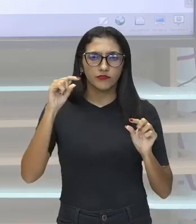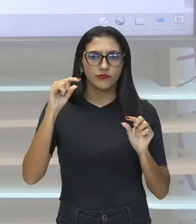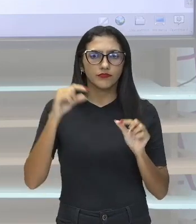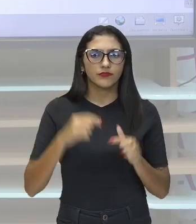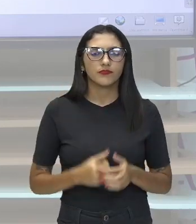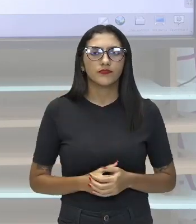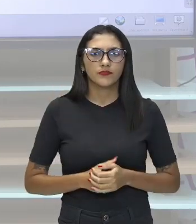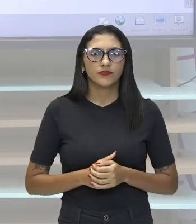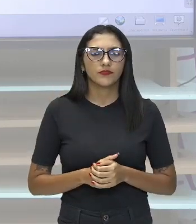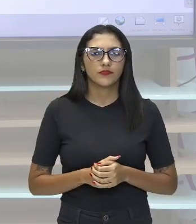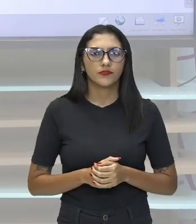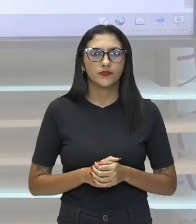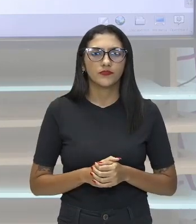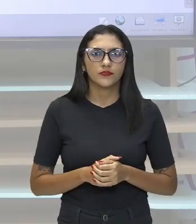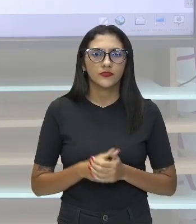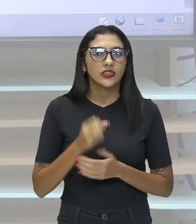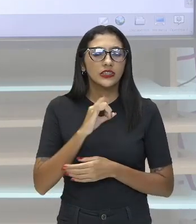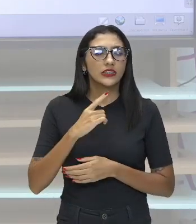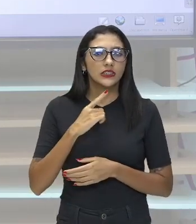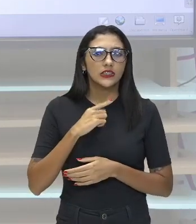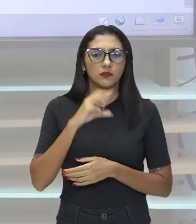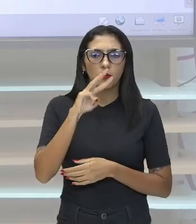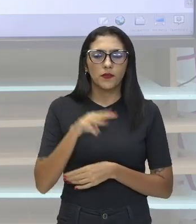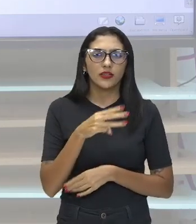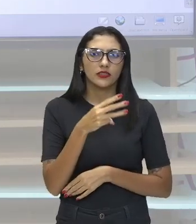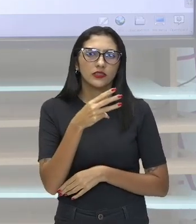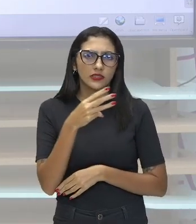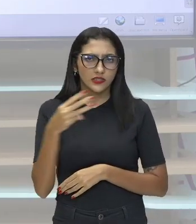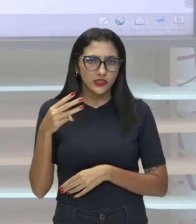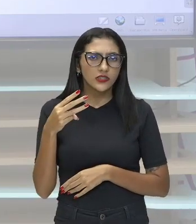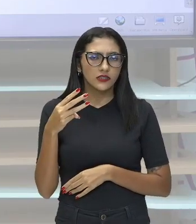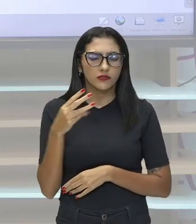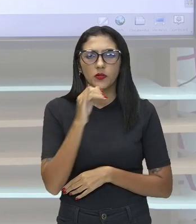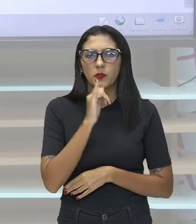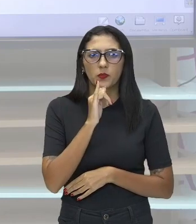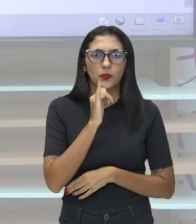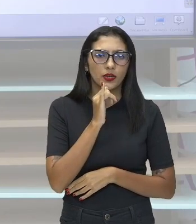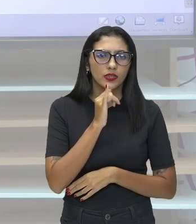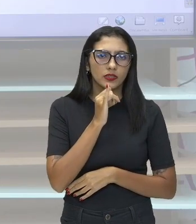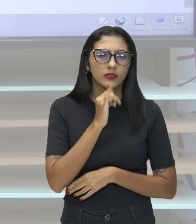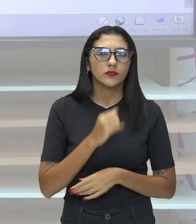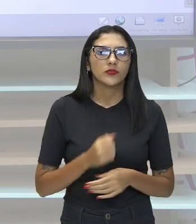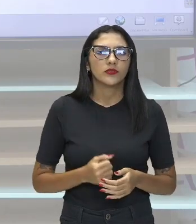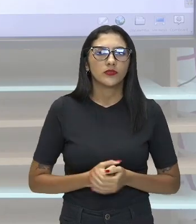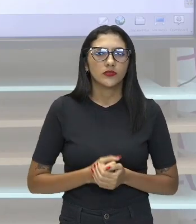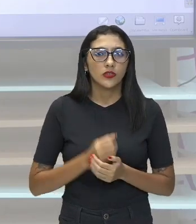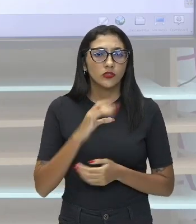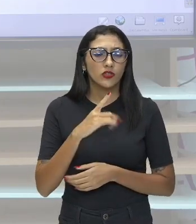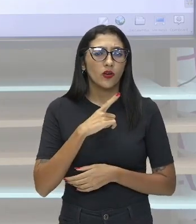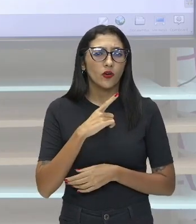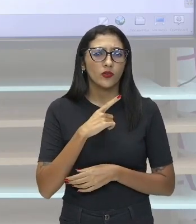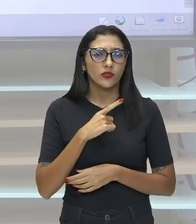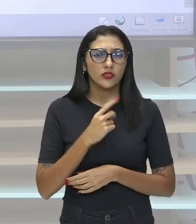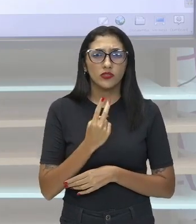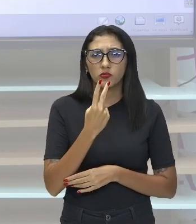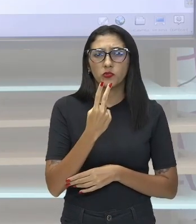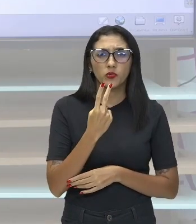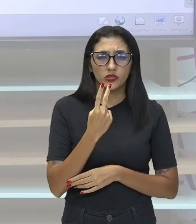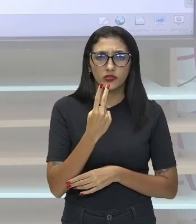caso de uma matriz quadrada de ordem 2, nós teremos apenas duas